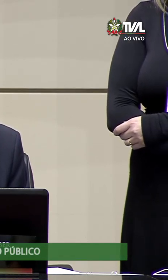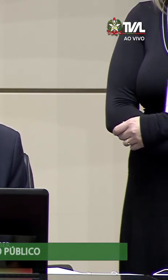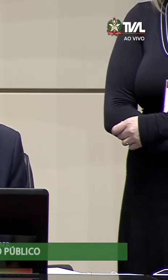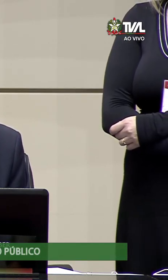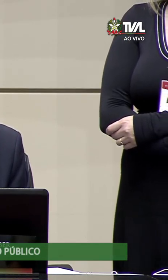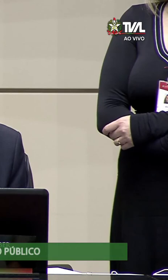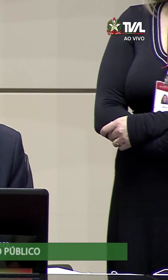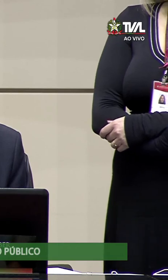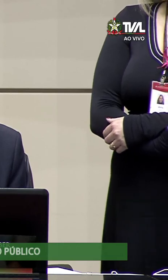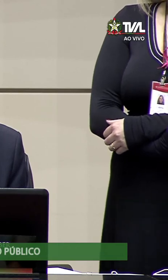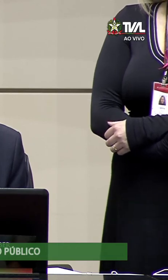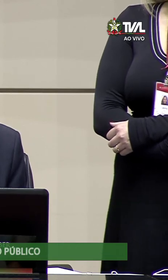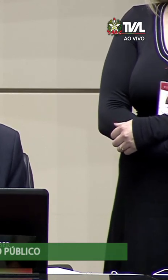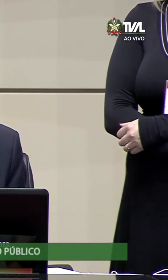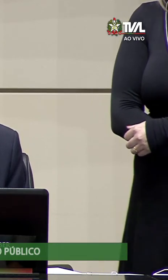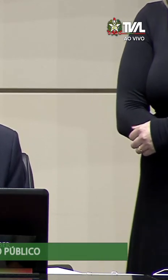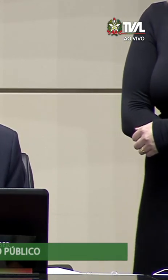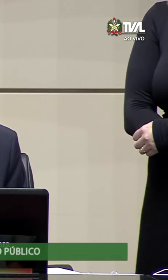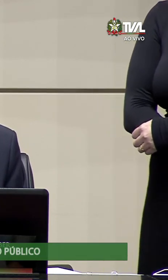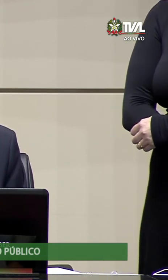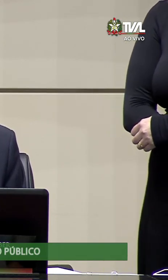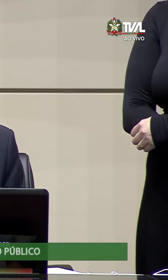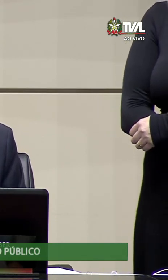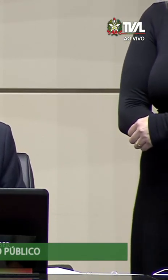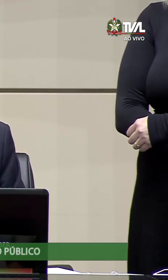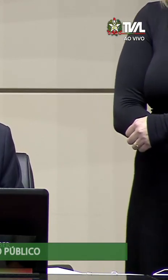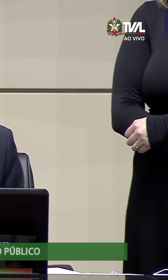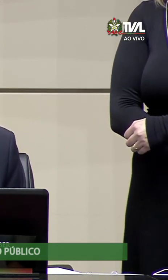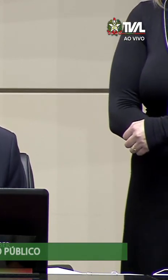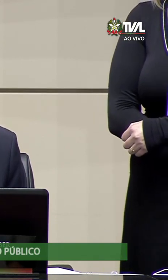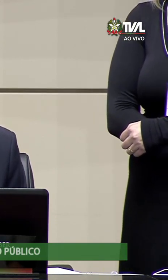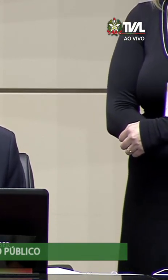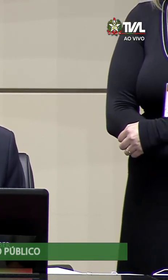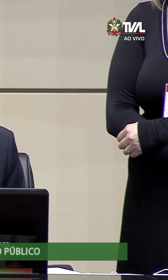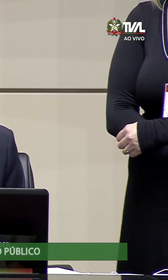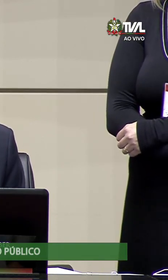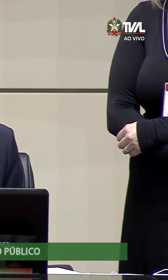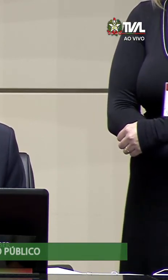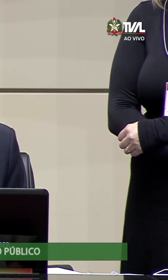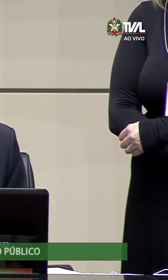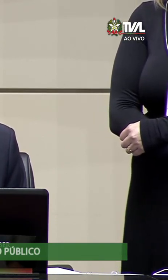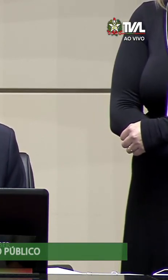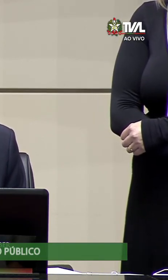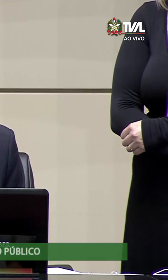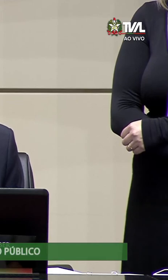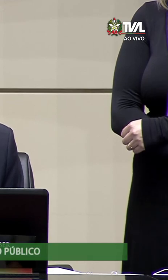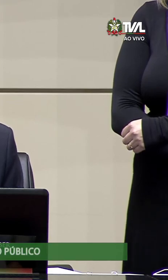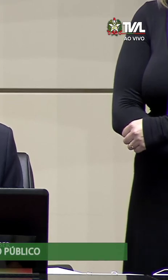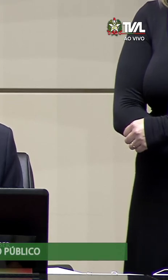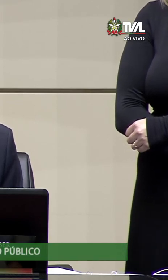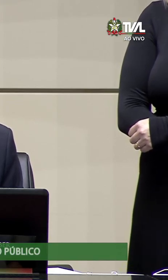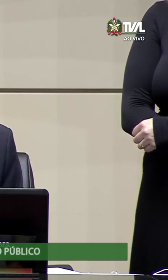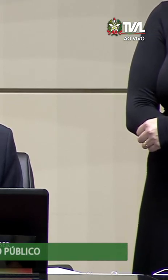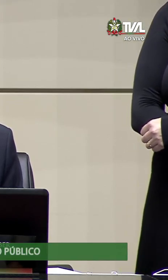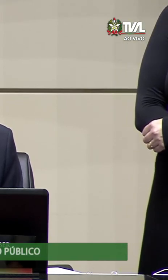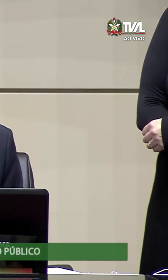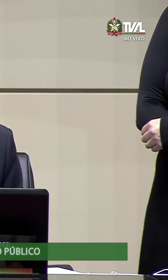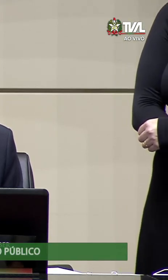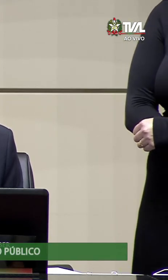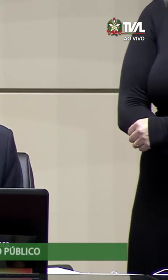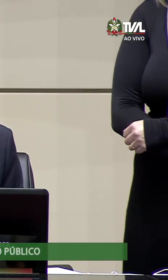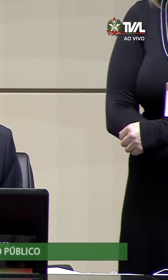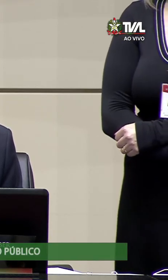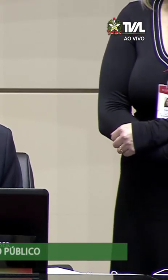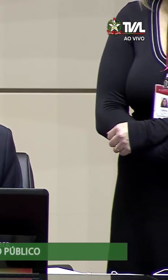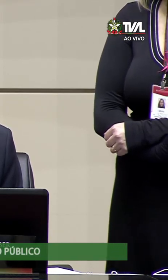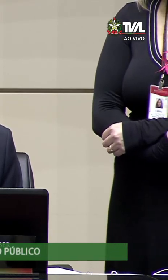Então, são pessoas experientes, junto ao deputado Nazareno, enfim, a todos os componentes aqui dessa comissão. Sempre digo que,